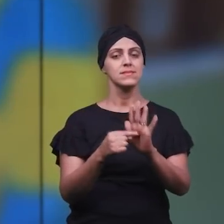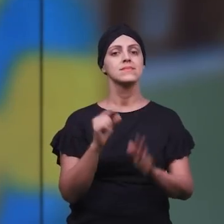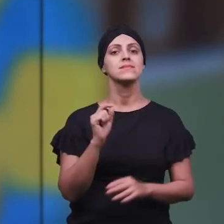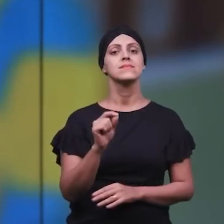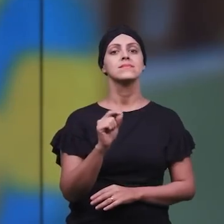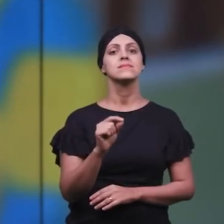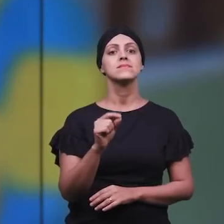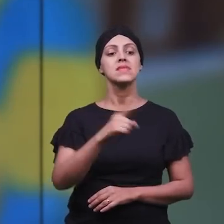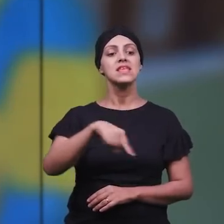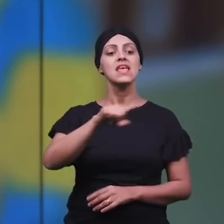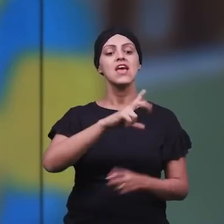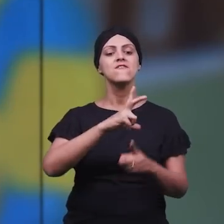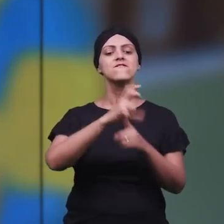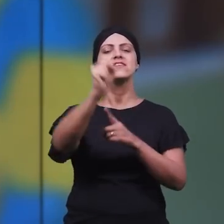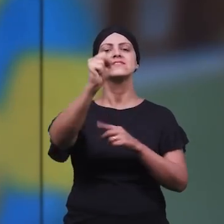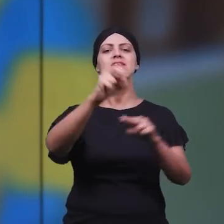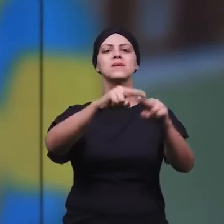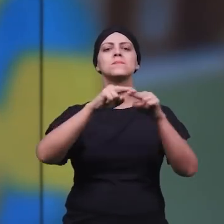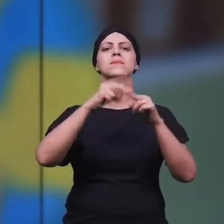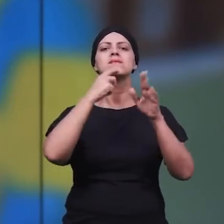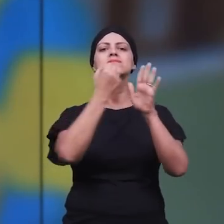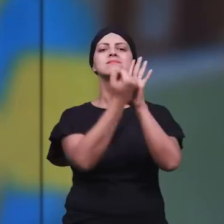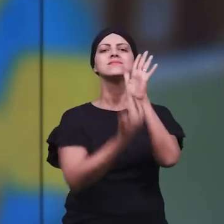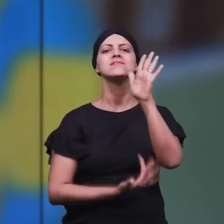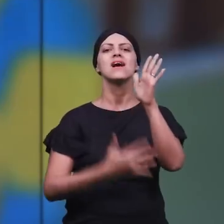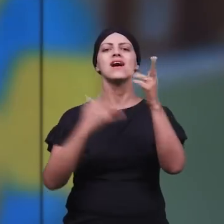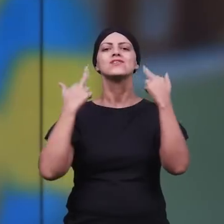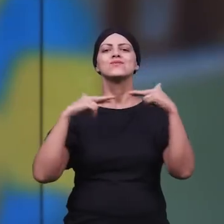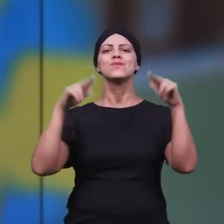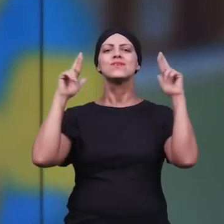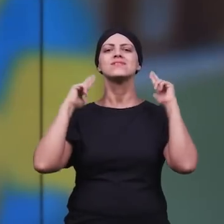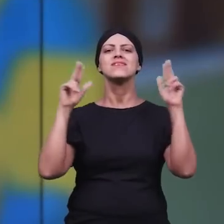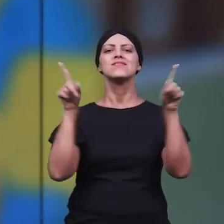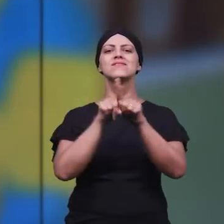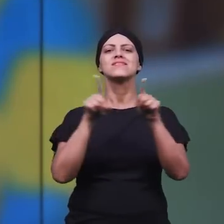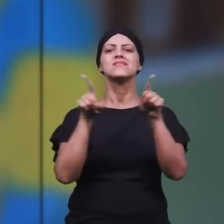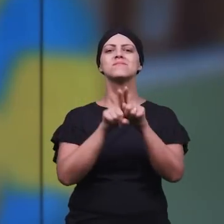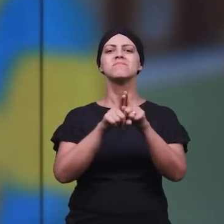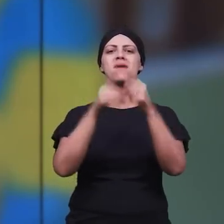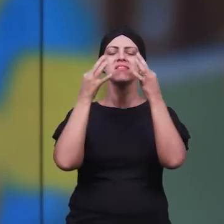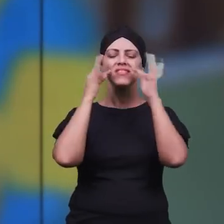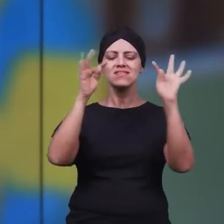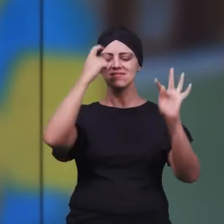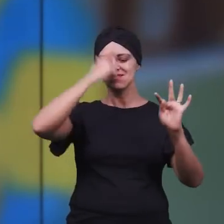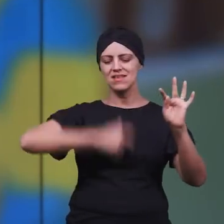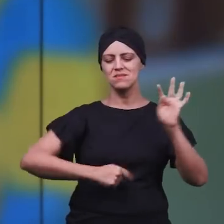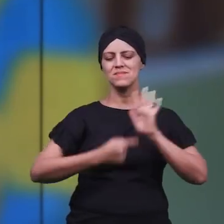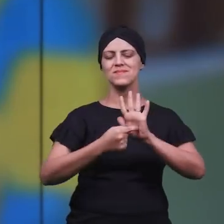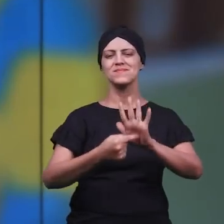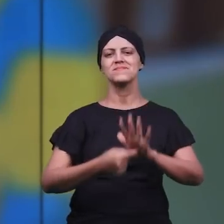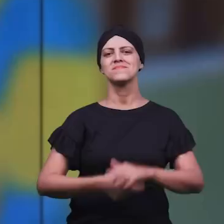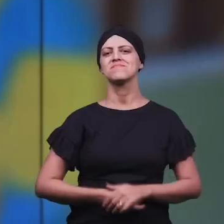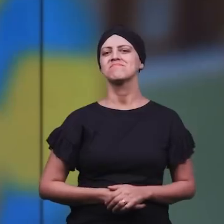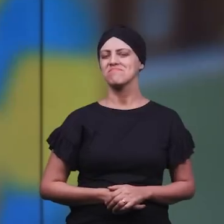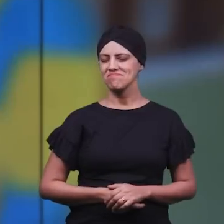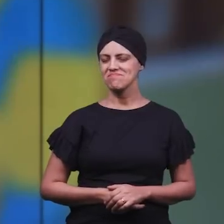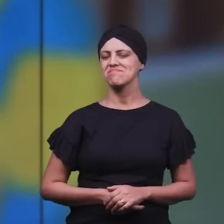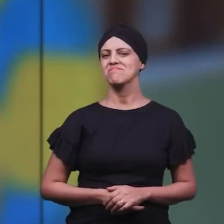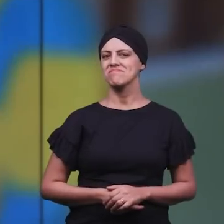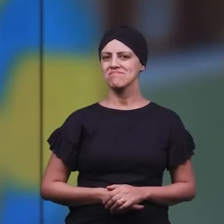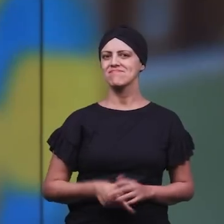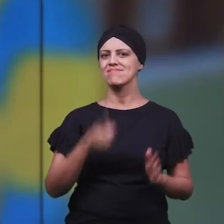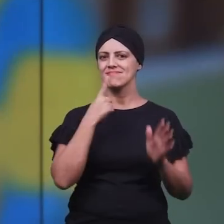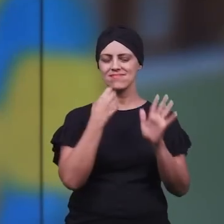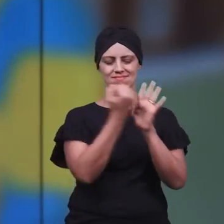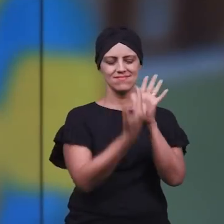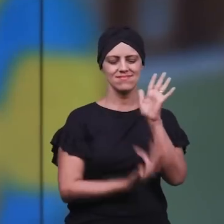assim: e eles o venceram pelo sangue do Cordeiro e pela palavra do seu testemunho. O sangue